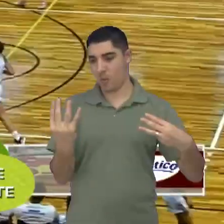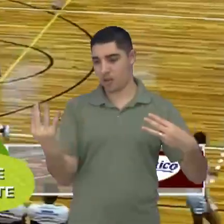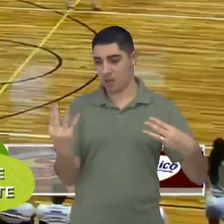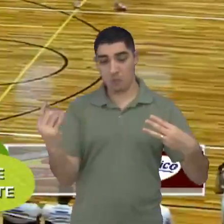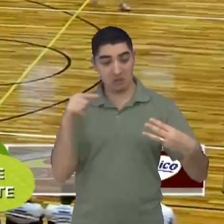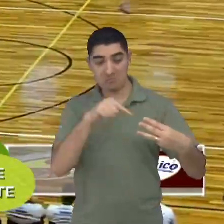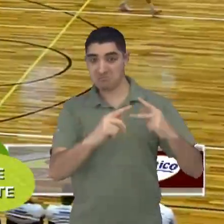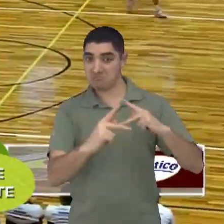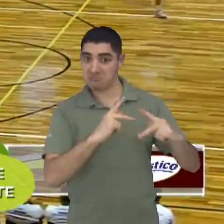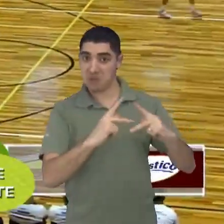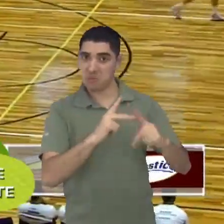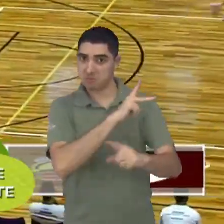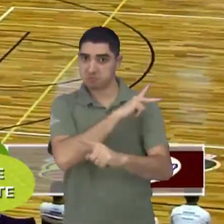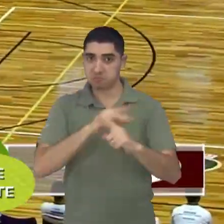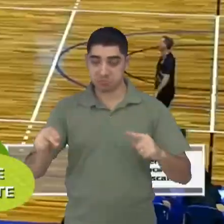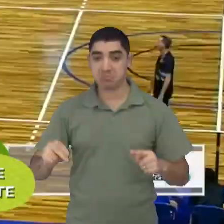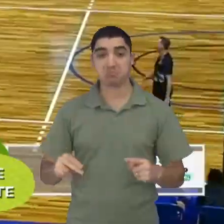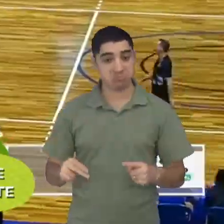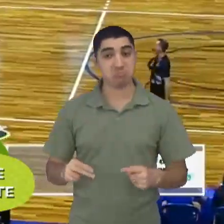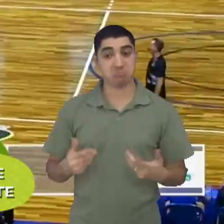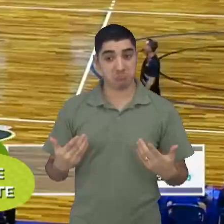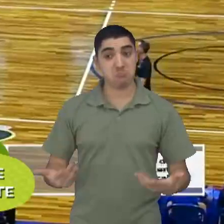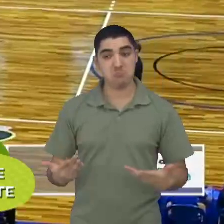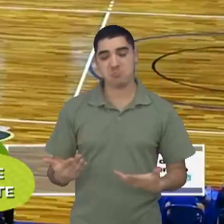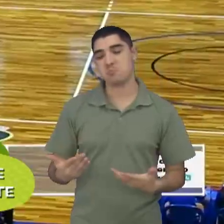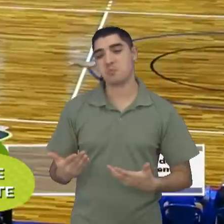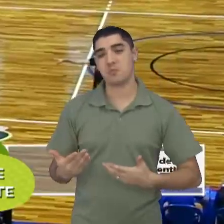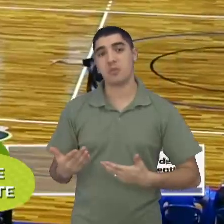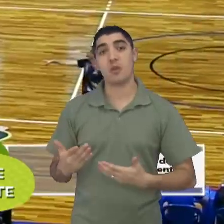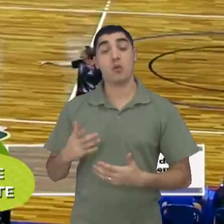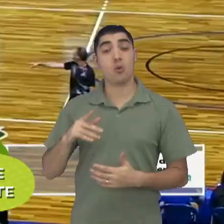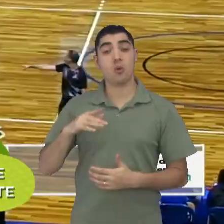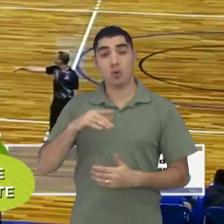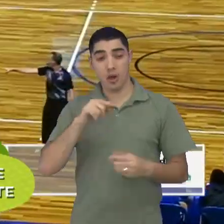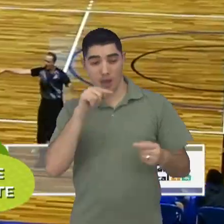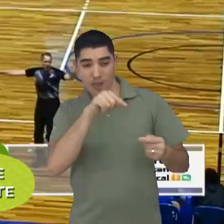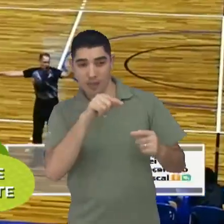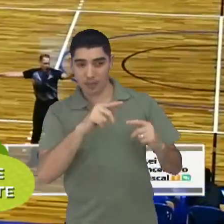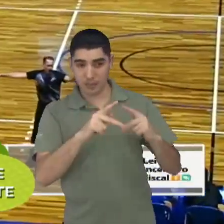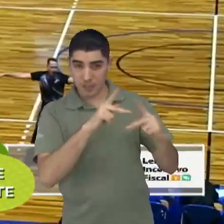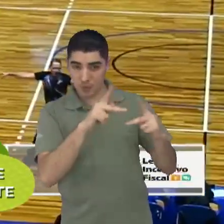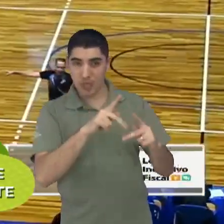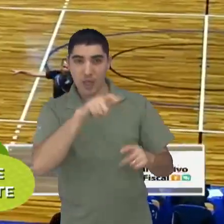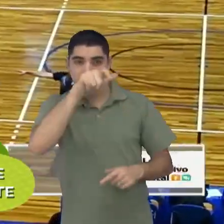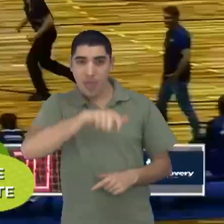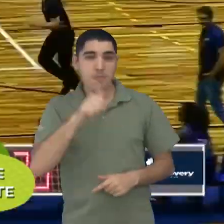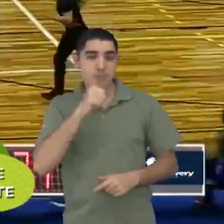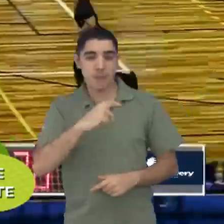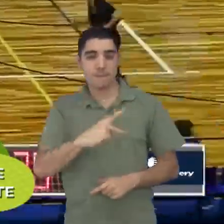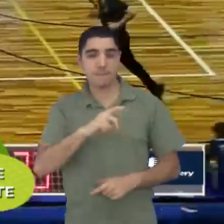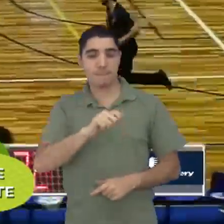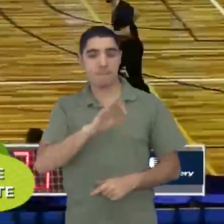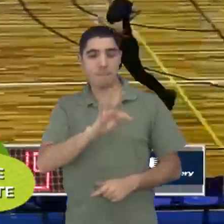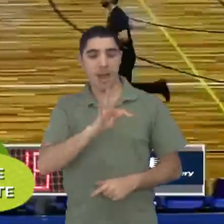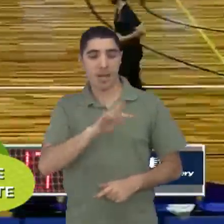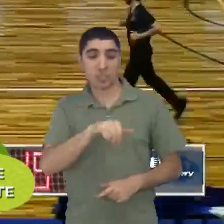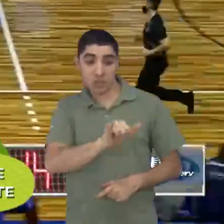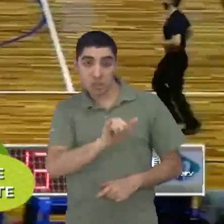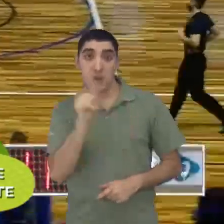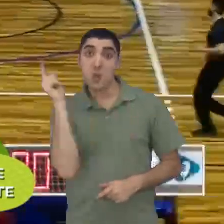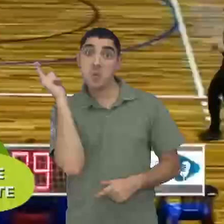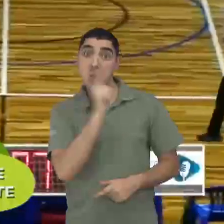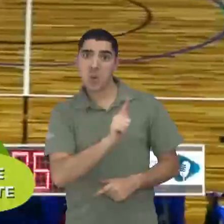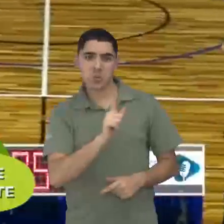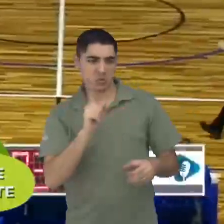2 jogos nessa fase aí do Campeonato de realinhamento. O destaque da partida foi a Paty Teixeira, que anotou um